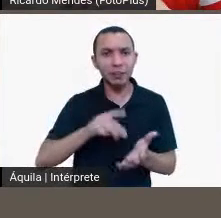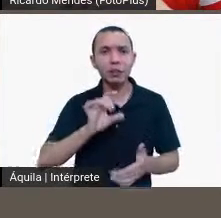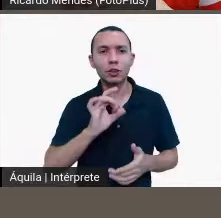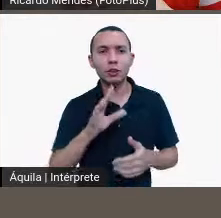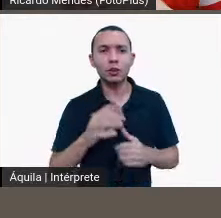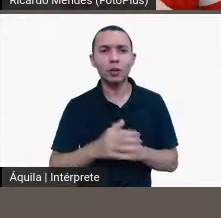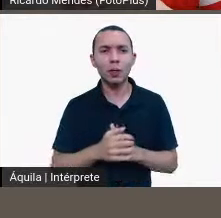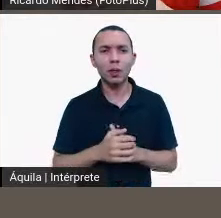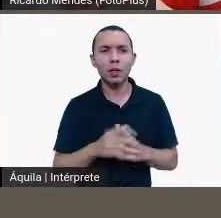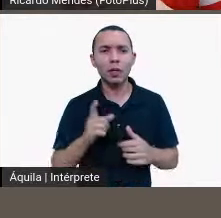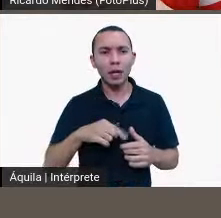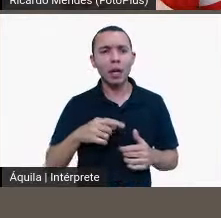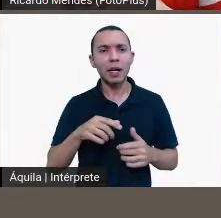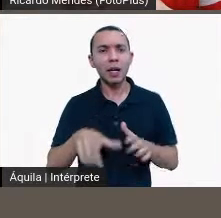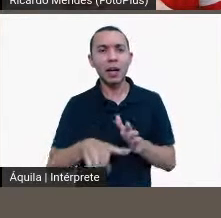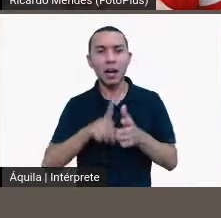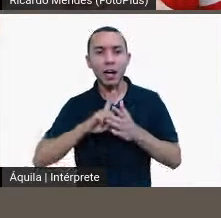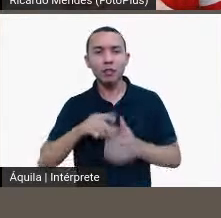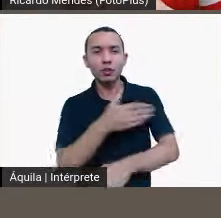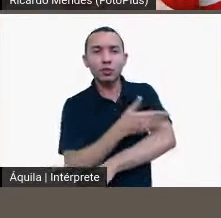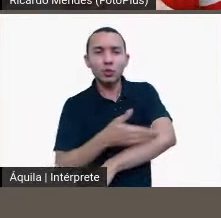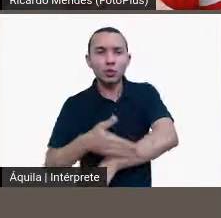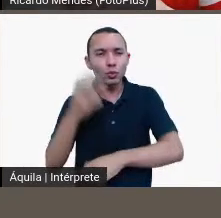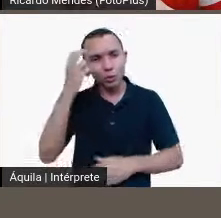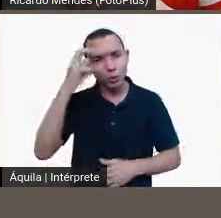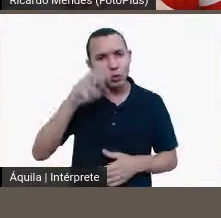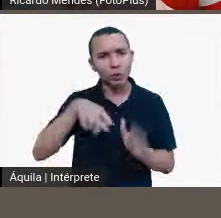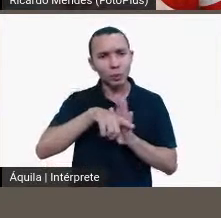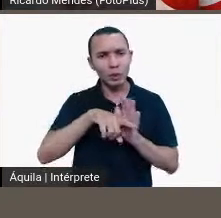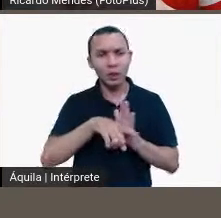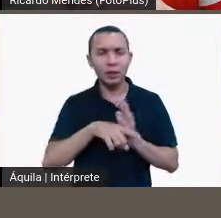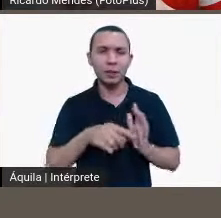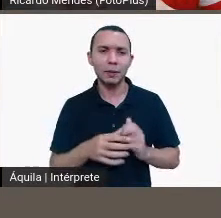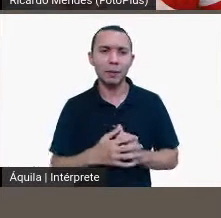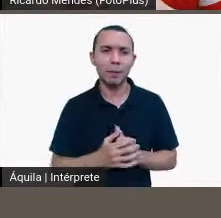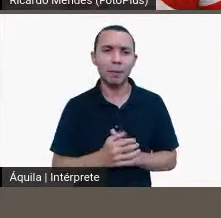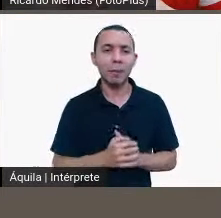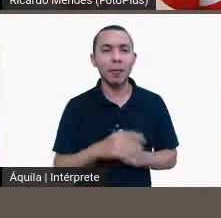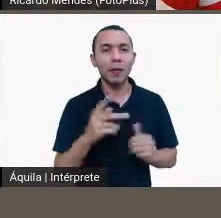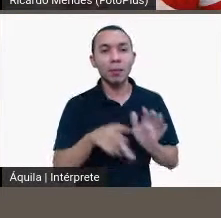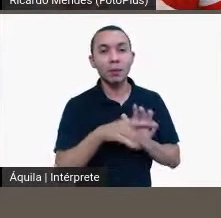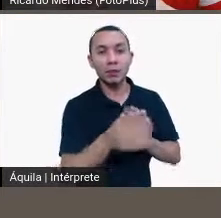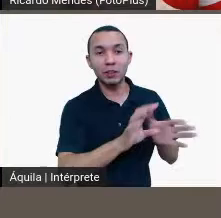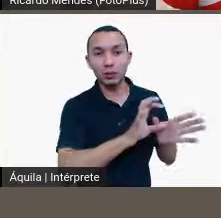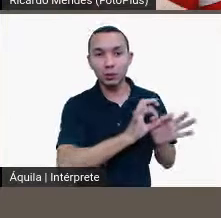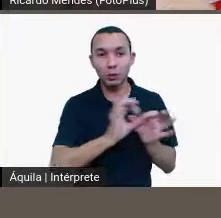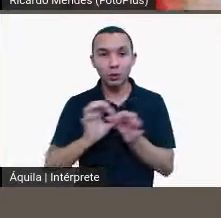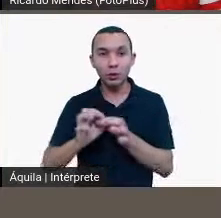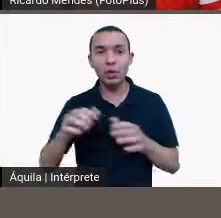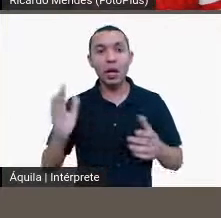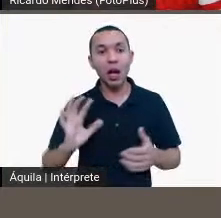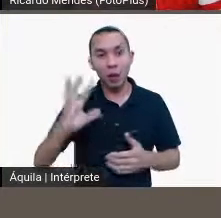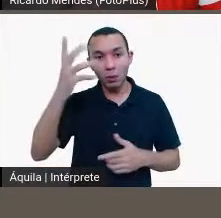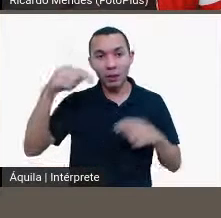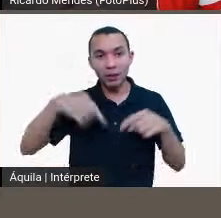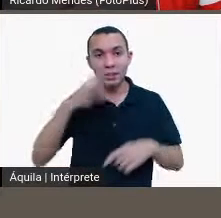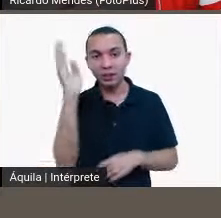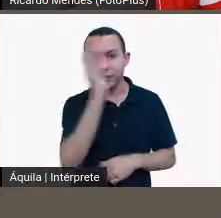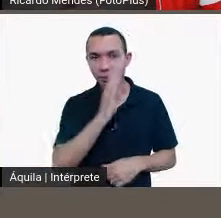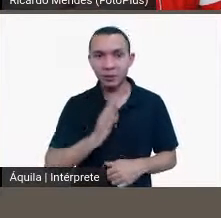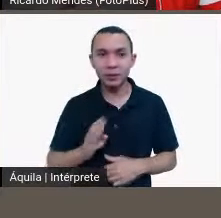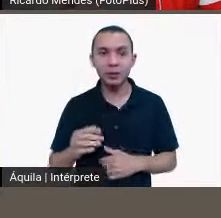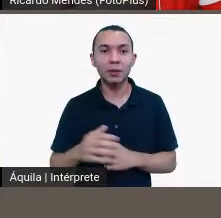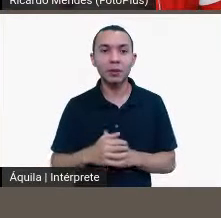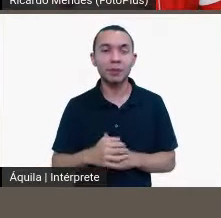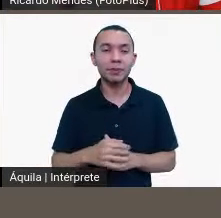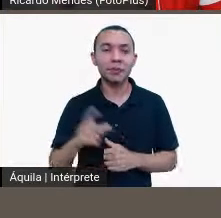empreendimento conservador, e fica distante de uma análise historiográfica em seu contexto de origem e nas ocorrências no Brasil. É correto, contudo,